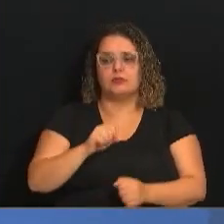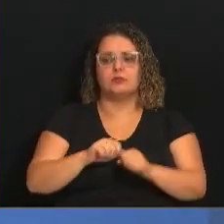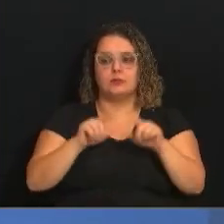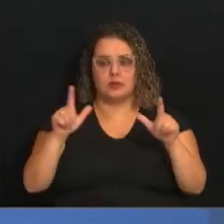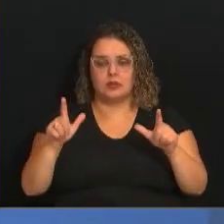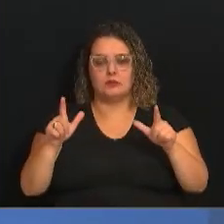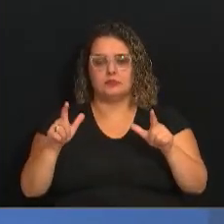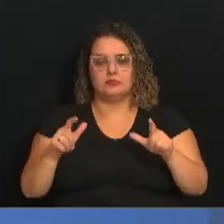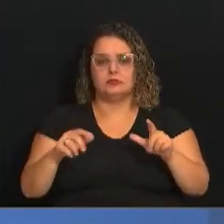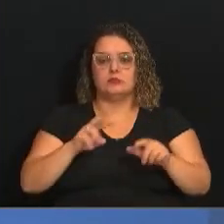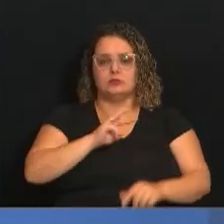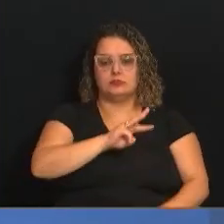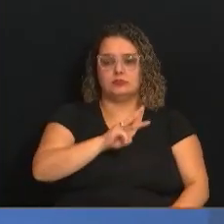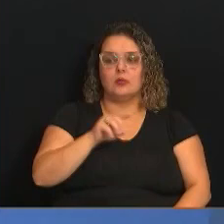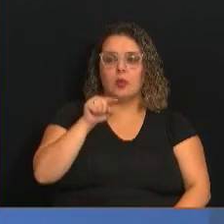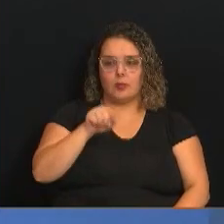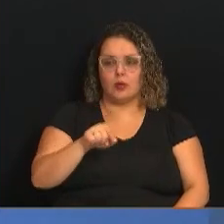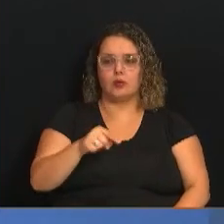site